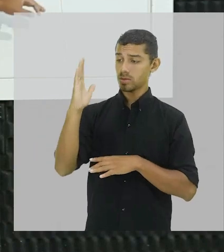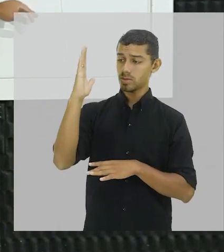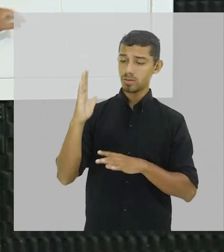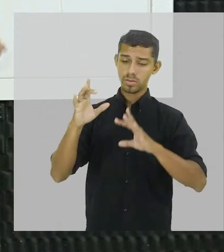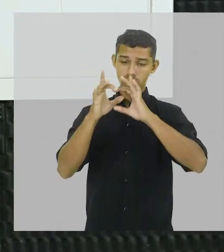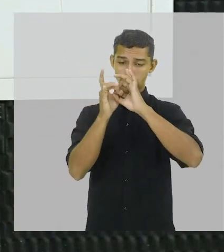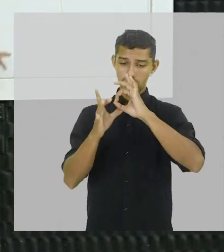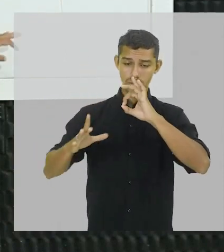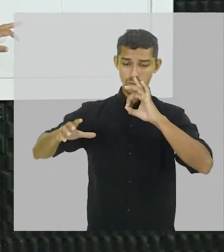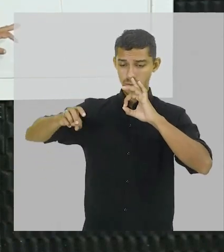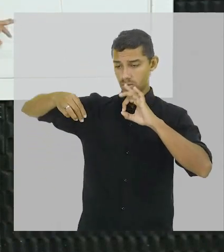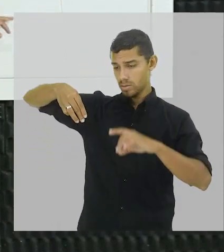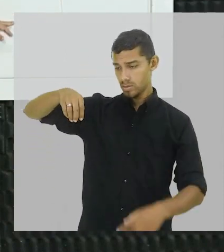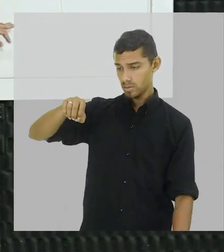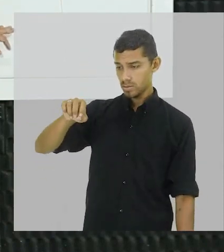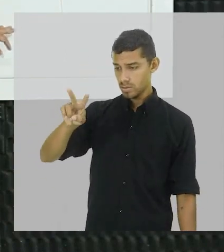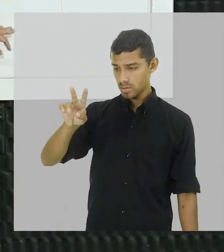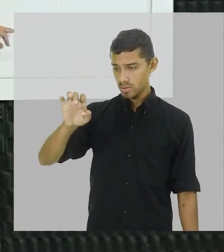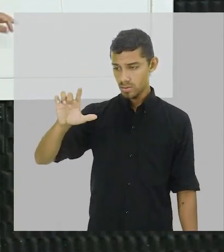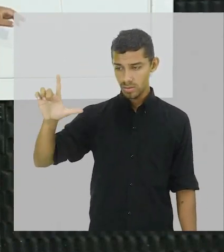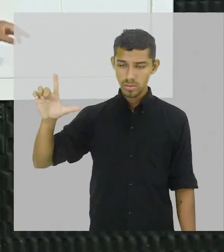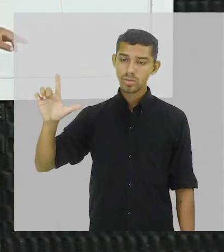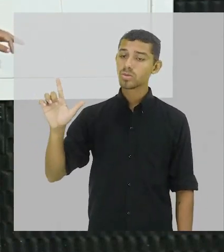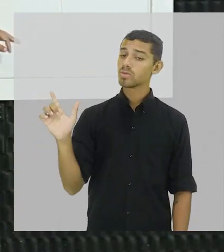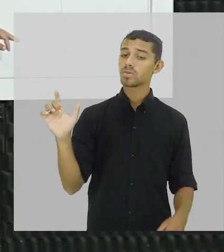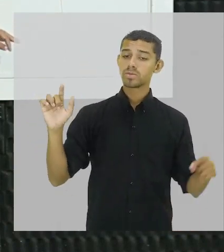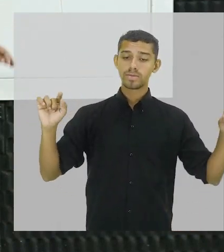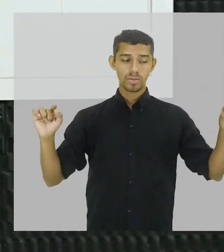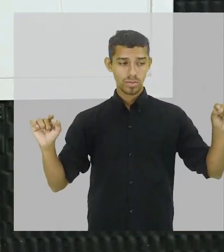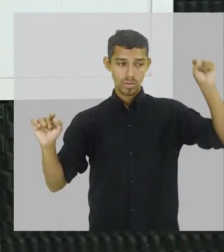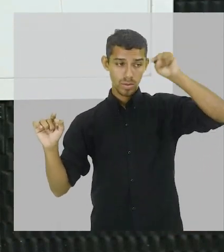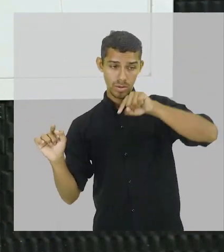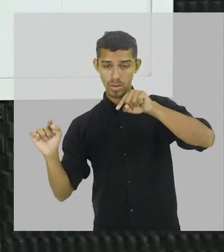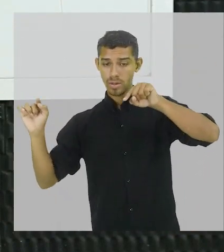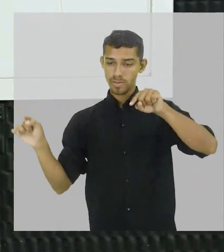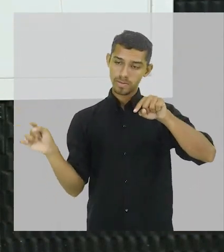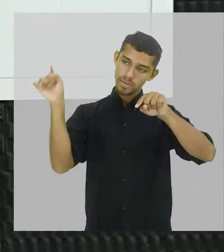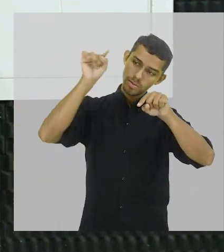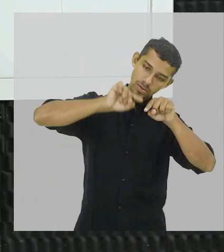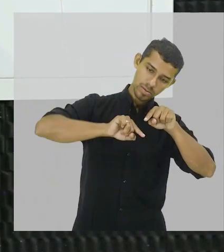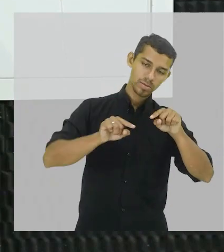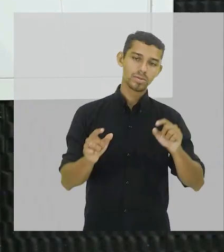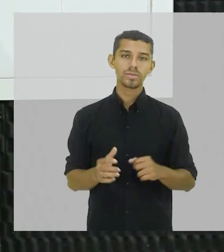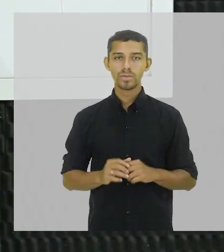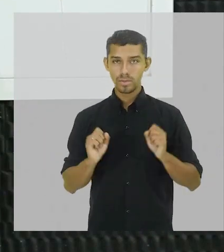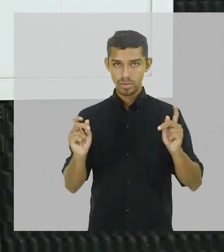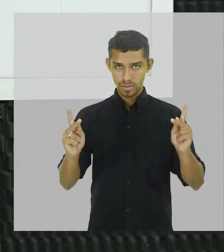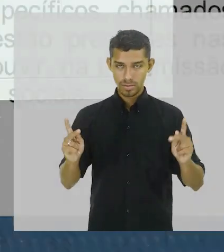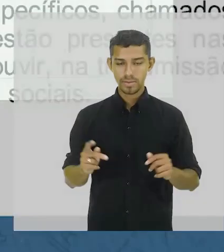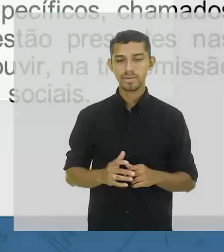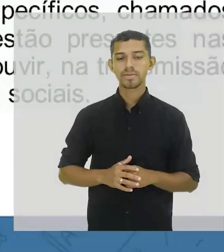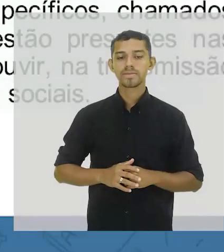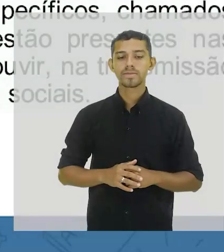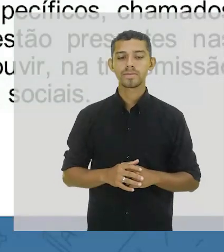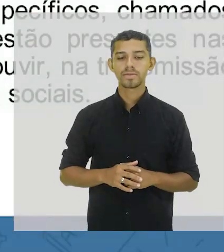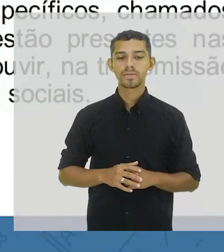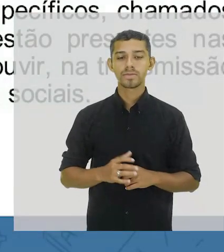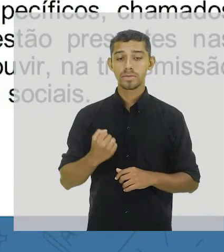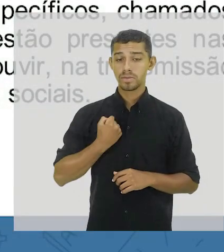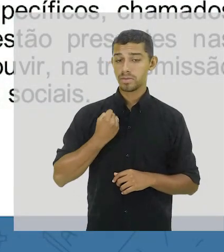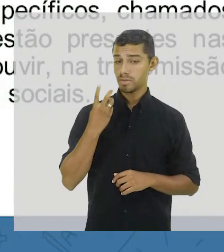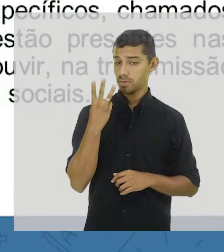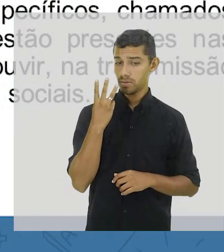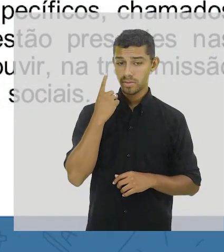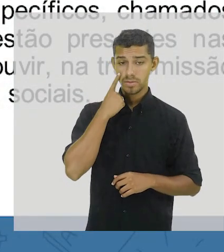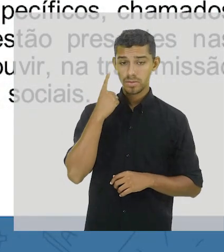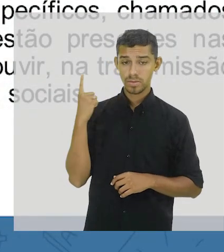móvel, ele é feito na mesma fase, ok? Então vamos para a questão 3.